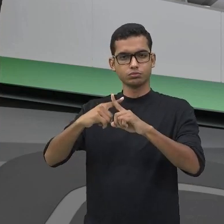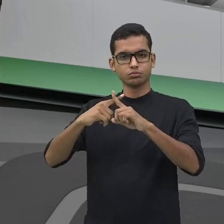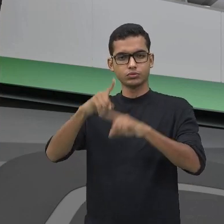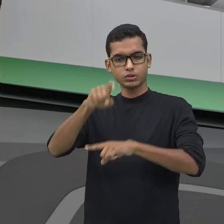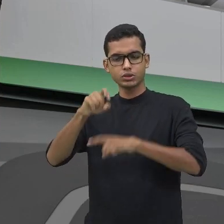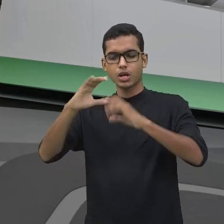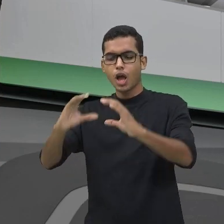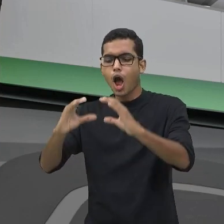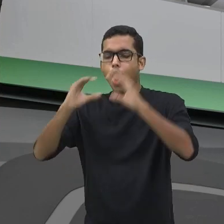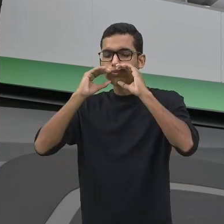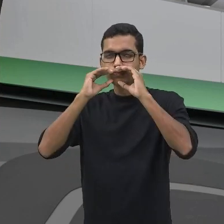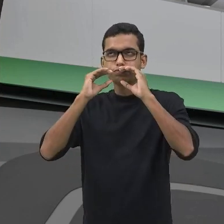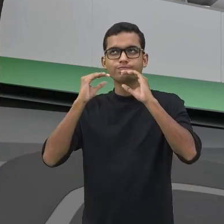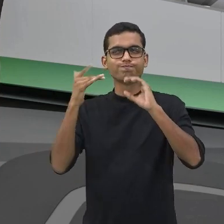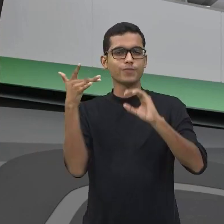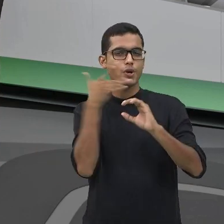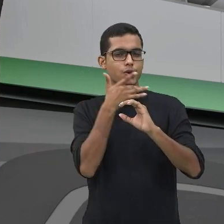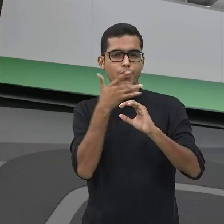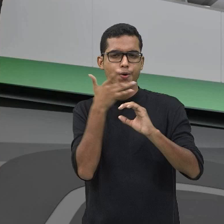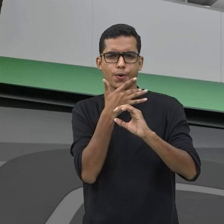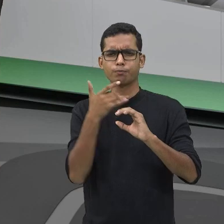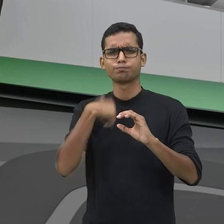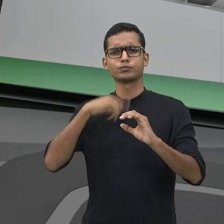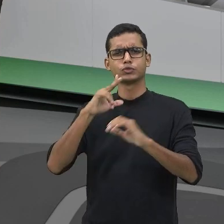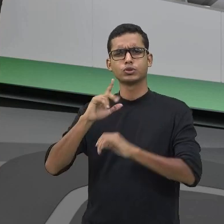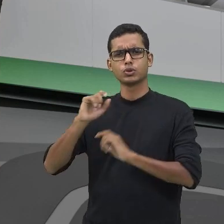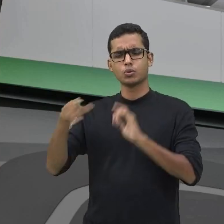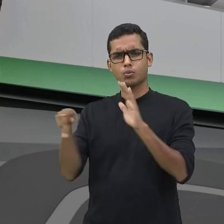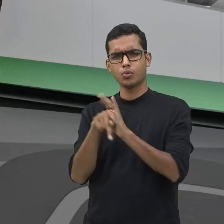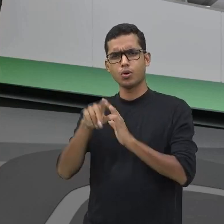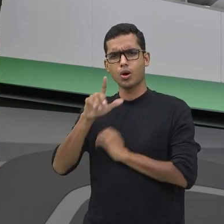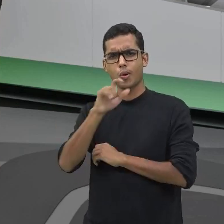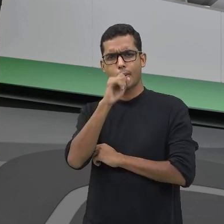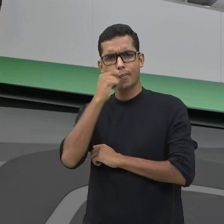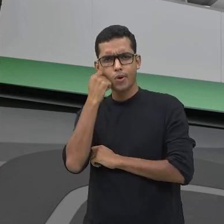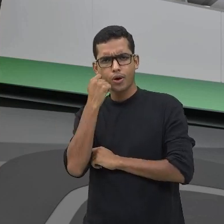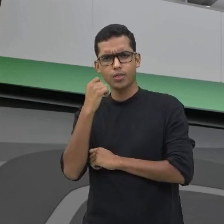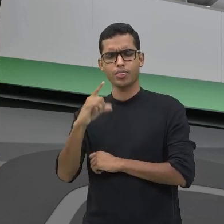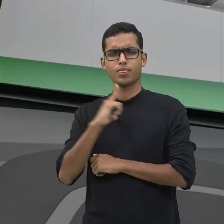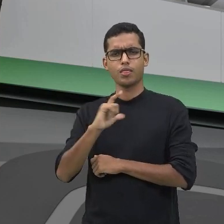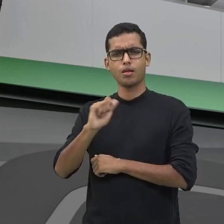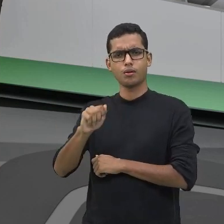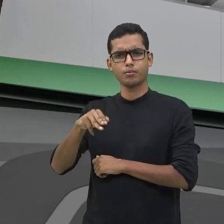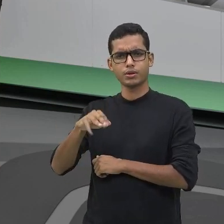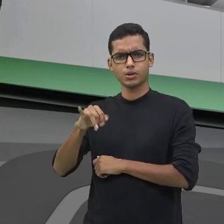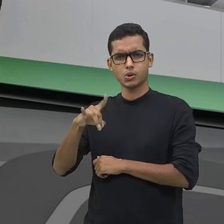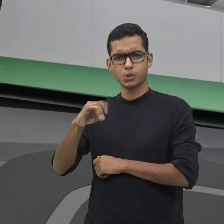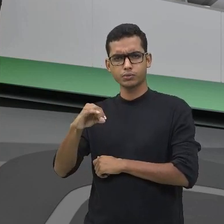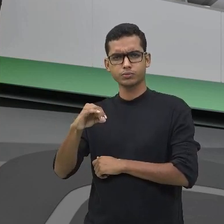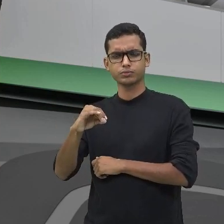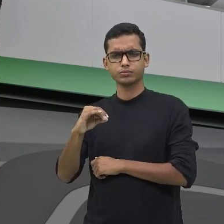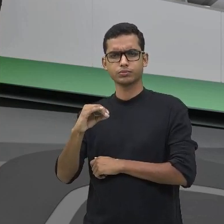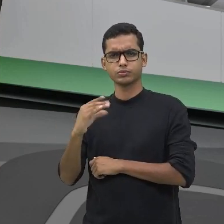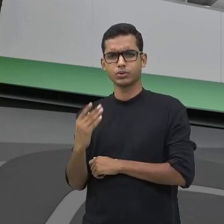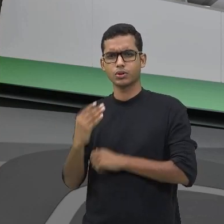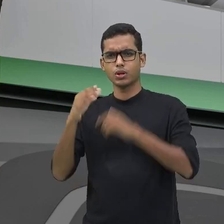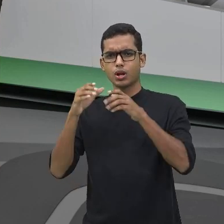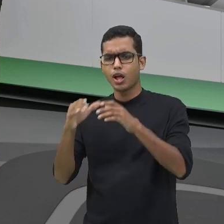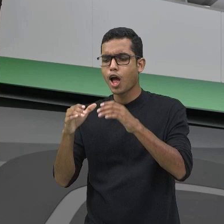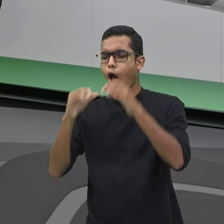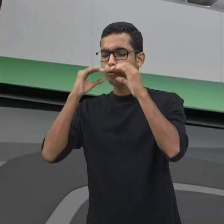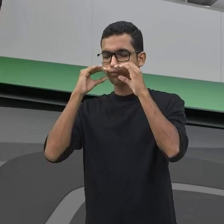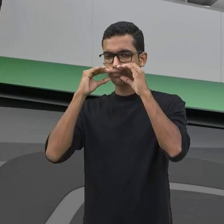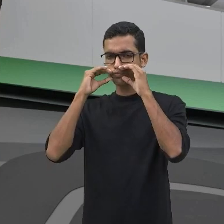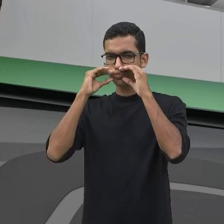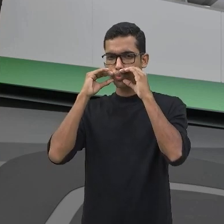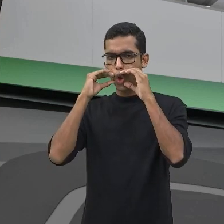salada. E aí, o que que acontece? O pão, ele é rico em amido. O amido começa a ser digerido onde? Aqui na